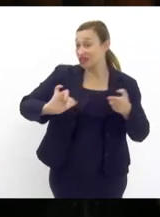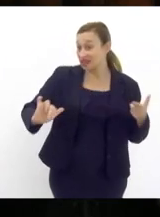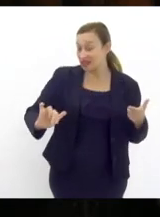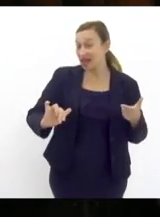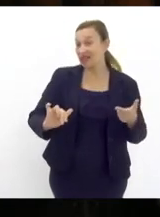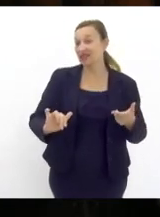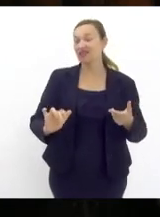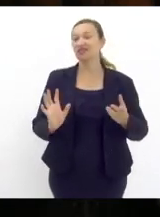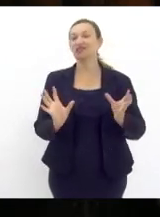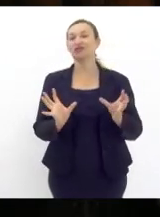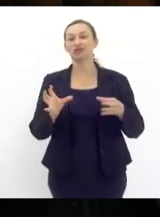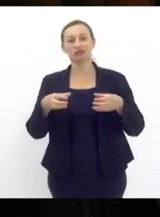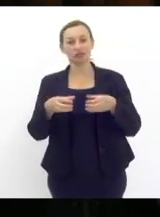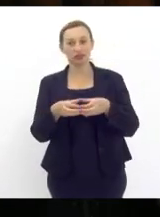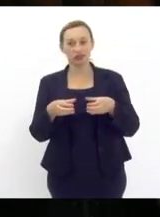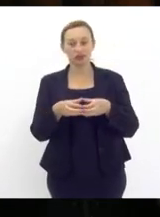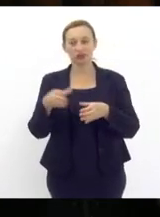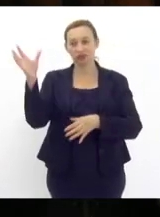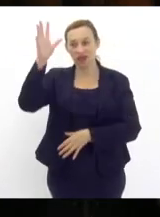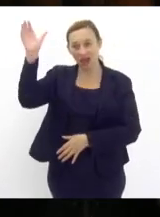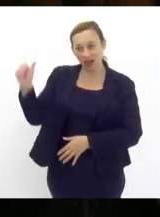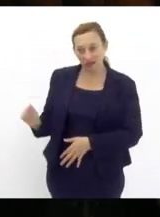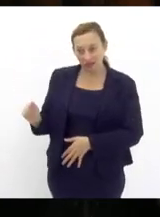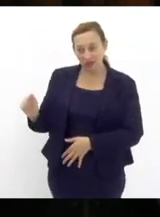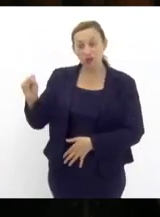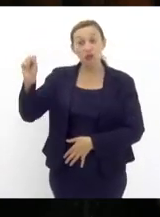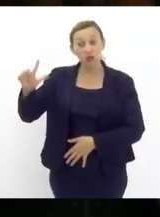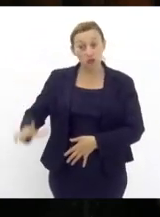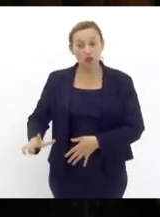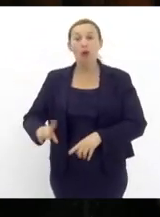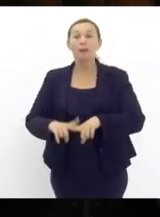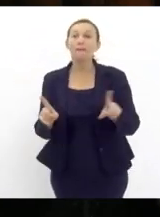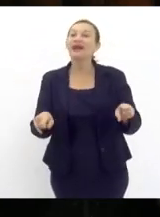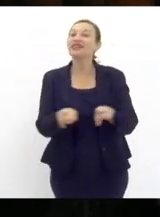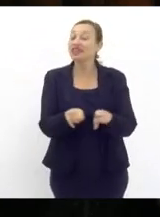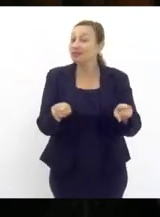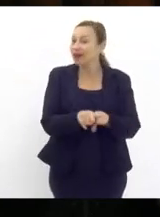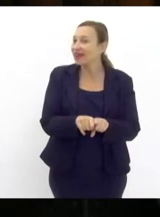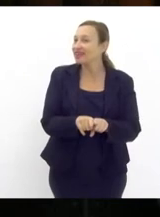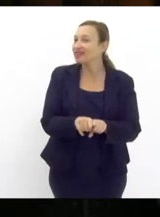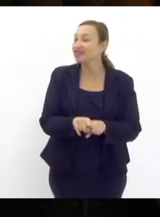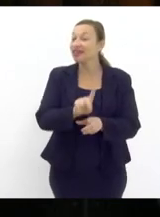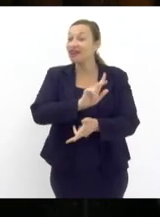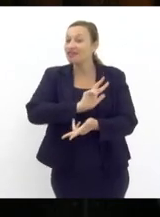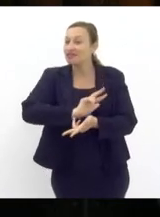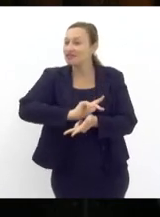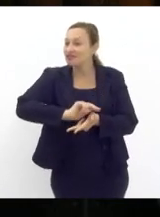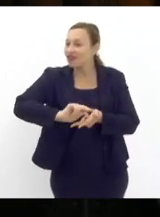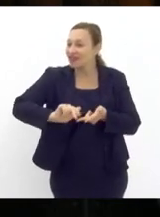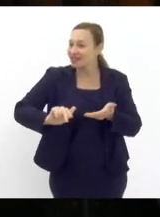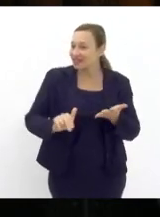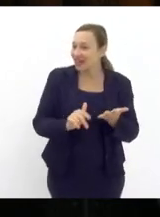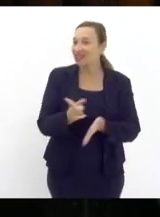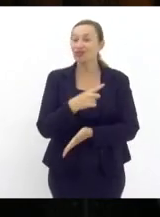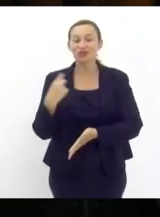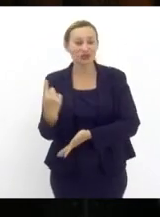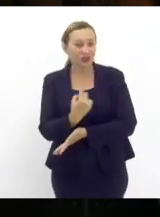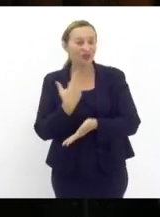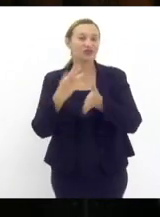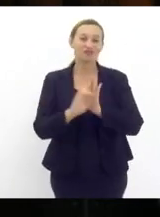delegação da África do Sul Mas também da diversidade dos nossos